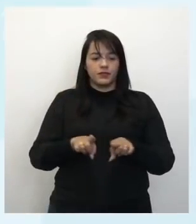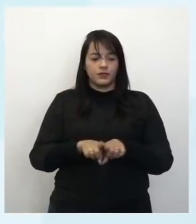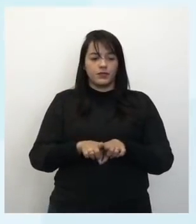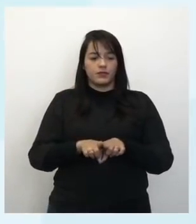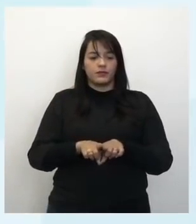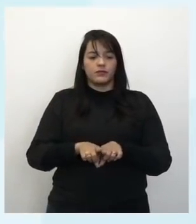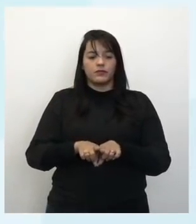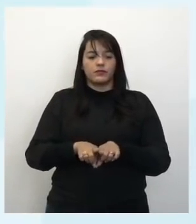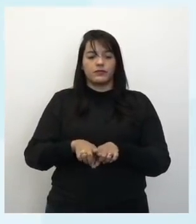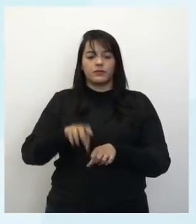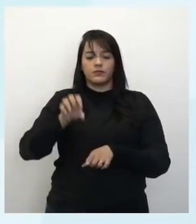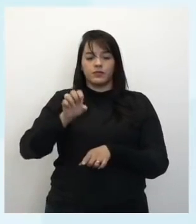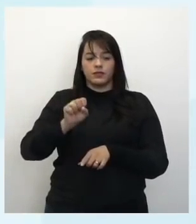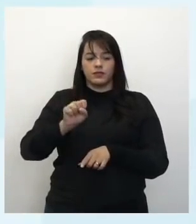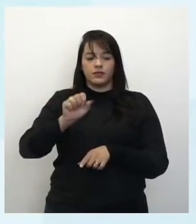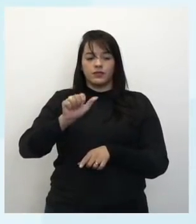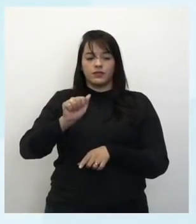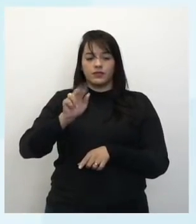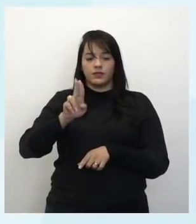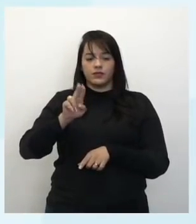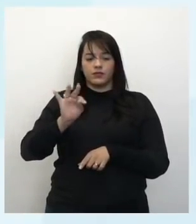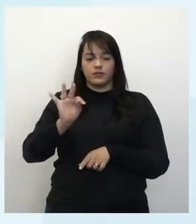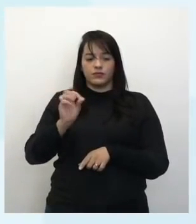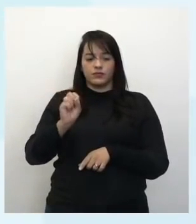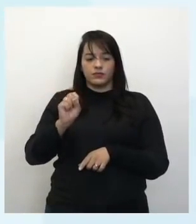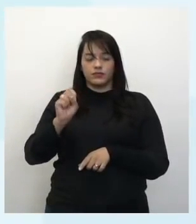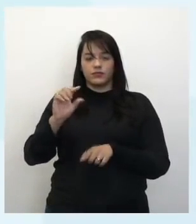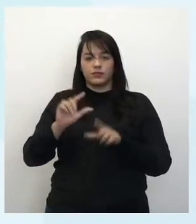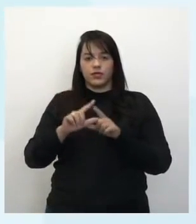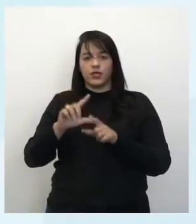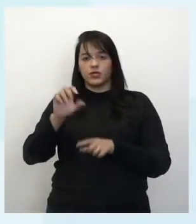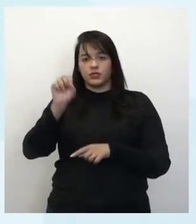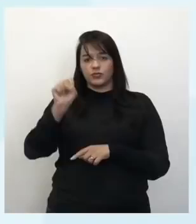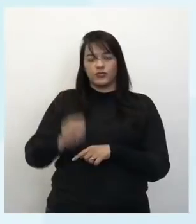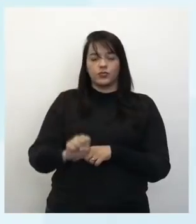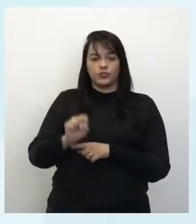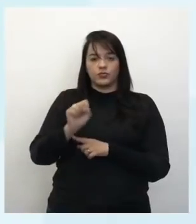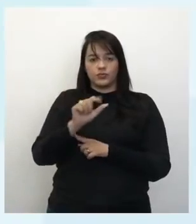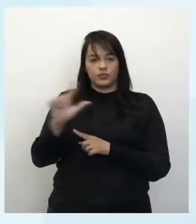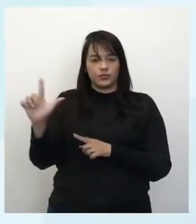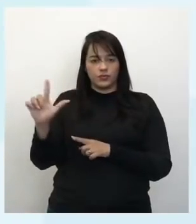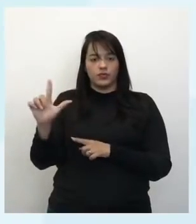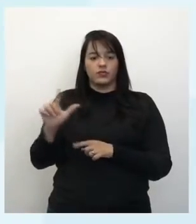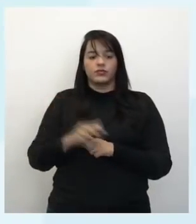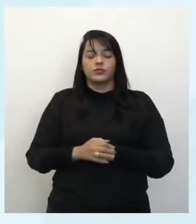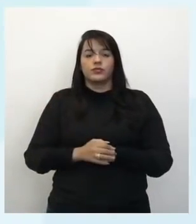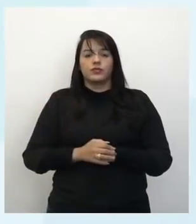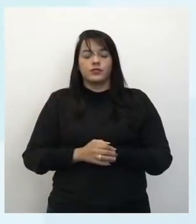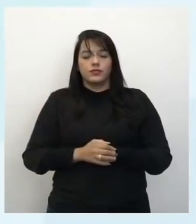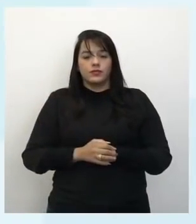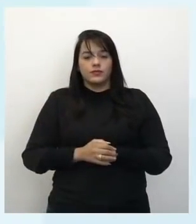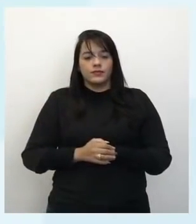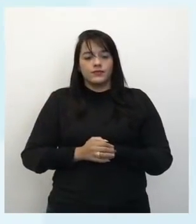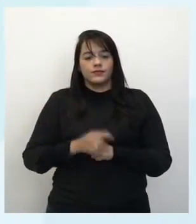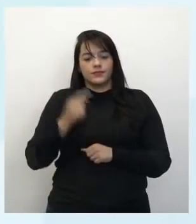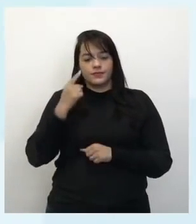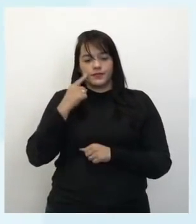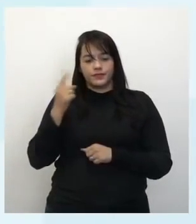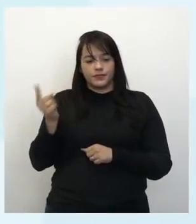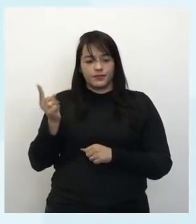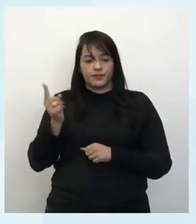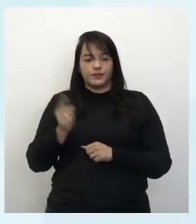sul, east é leste. Southeast, sudeste. In the southeast of